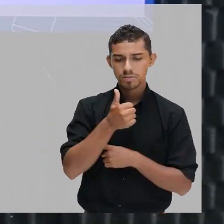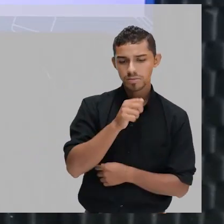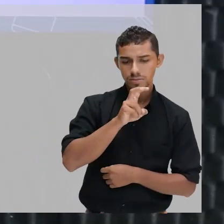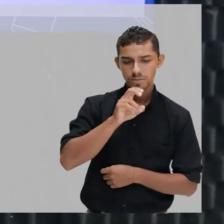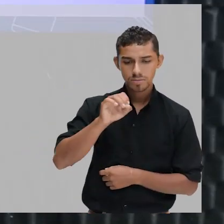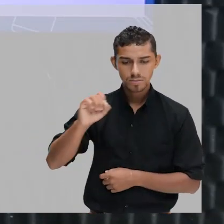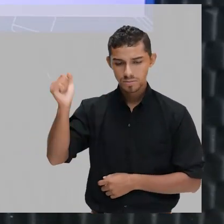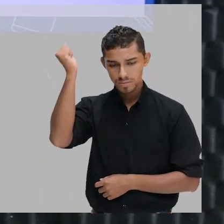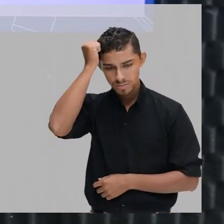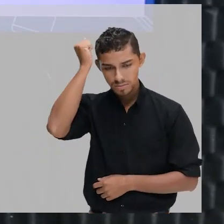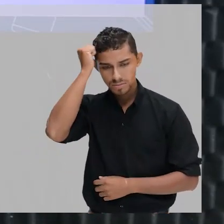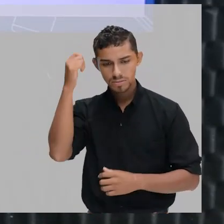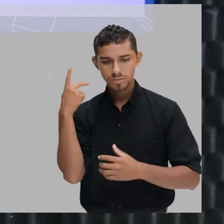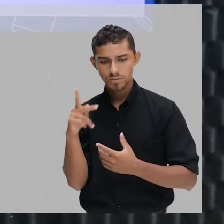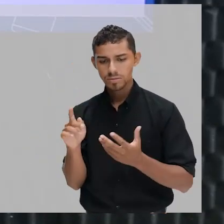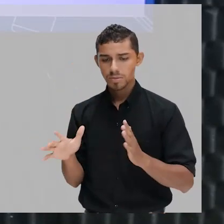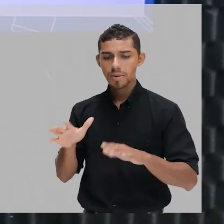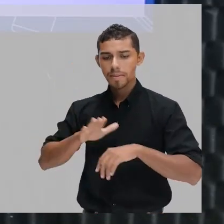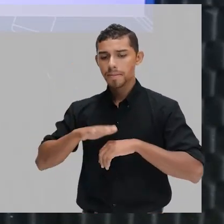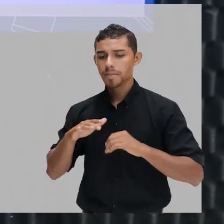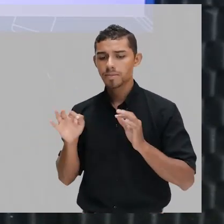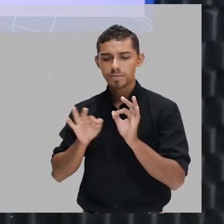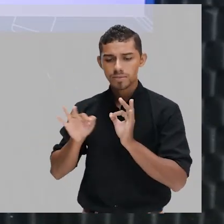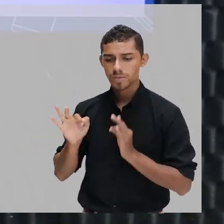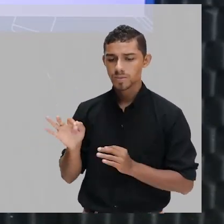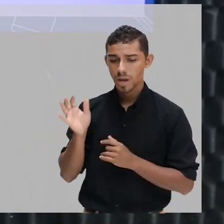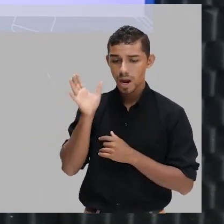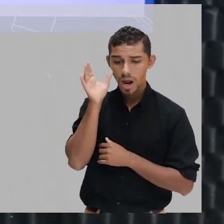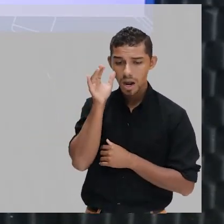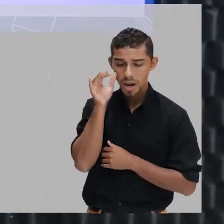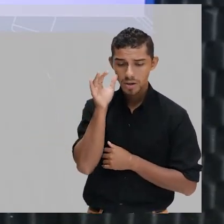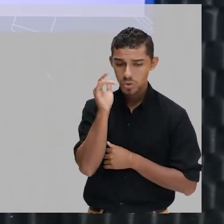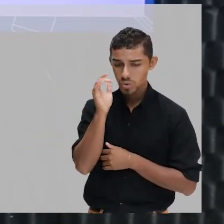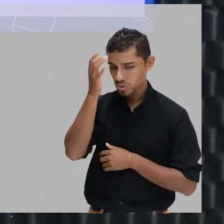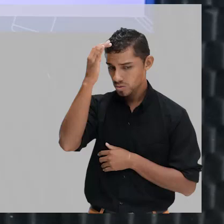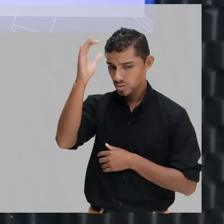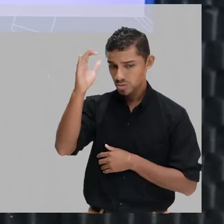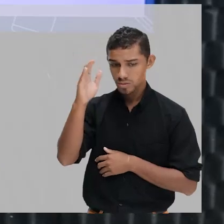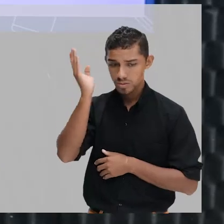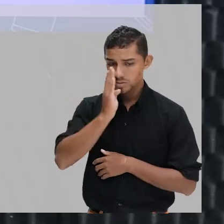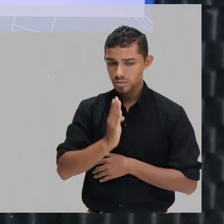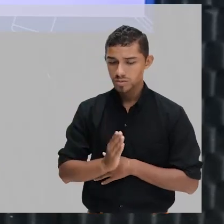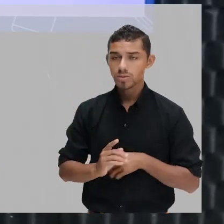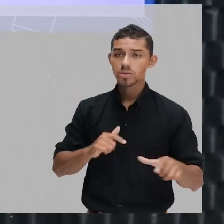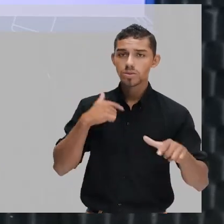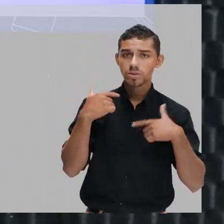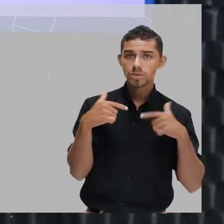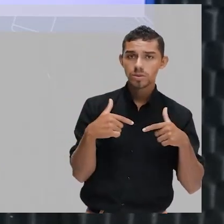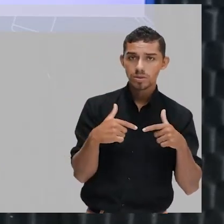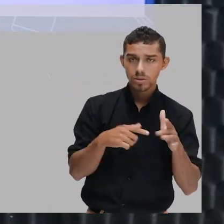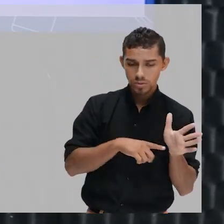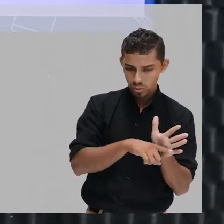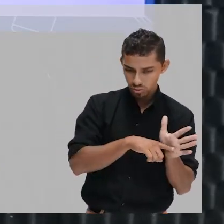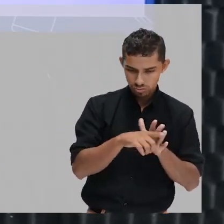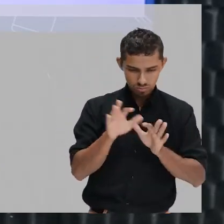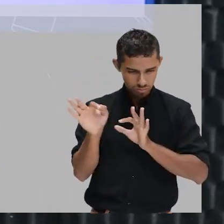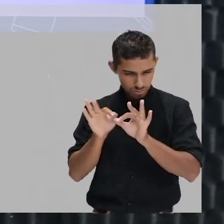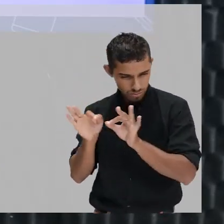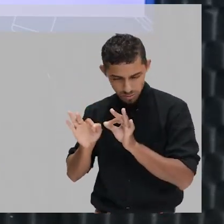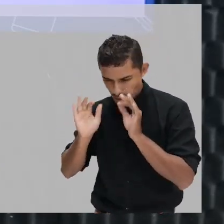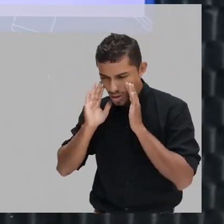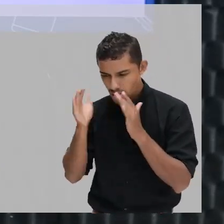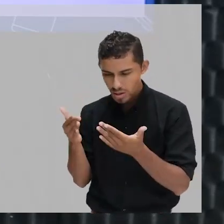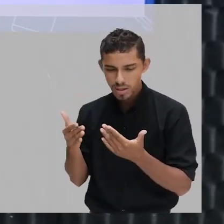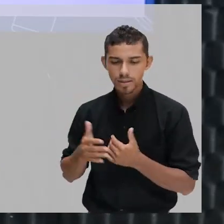técnico na construção desses bonecos, aliados ao interesse pela cultura brasileira, ou seja, é um trabalho de pesquisa. Vamos fazer um boneco? Não, tem todo um trabalho em função de